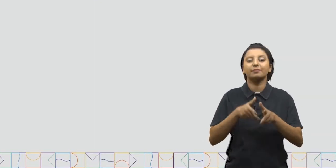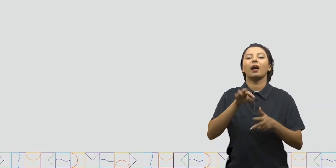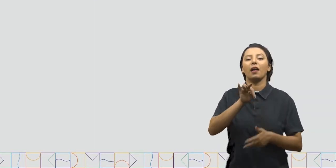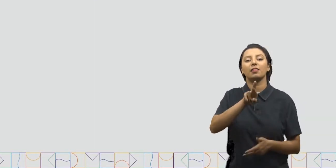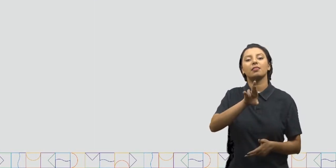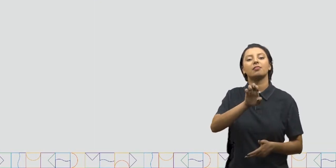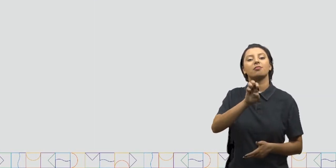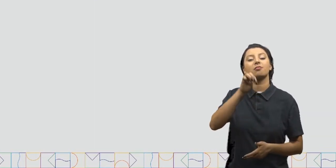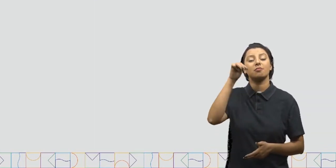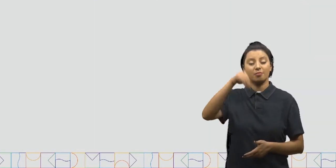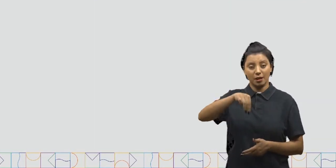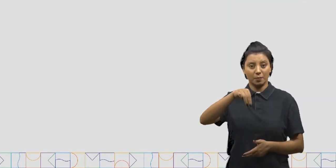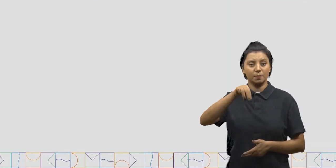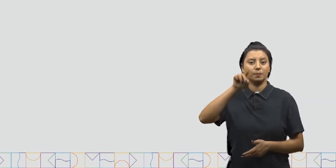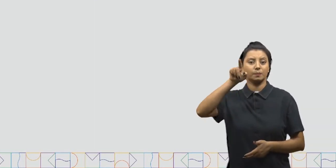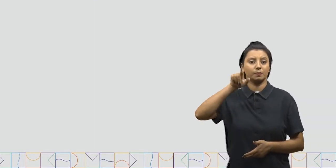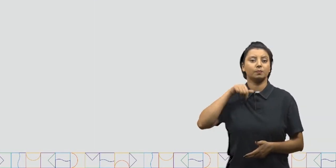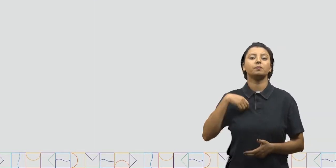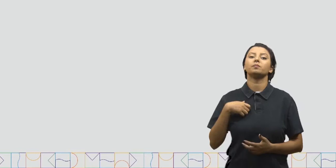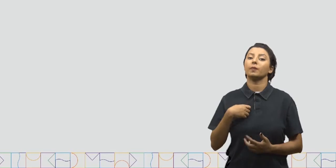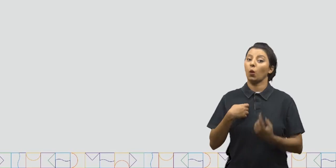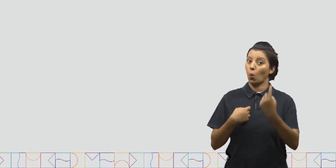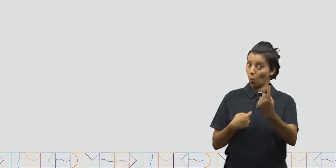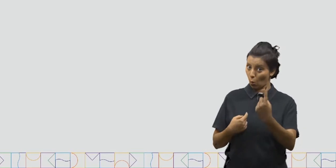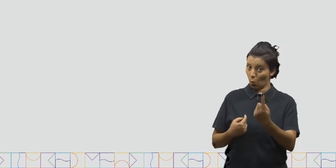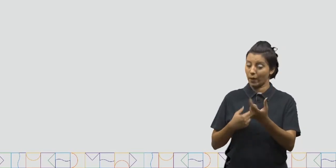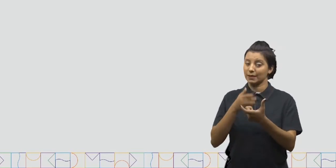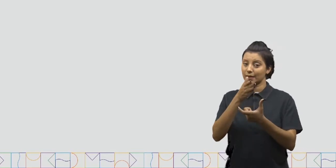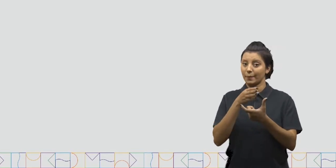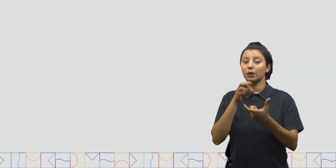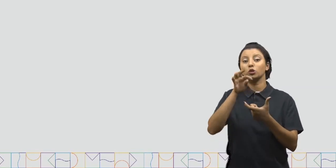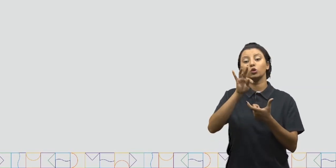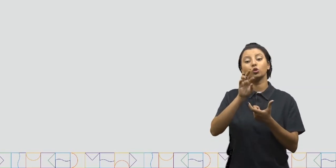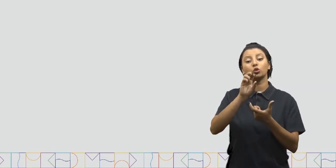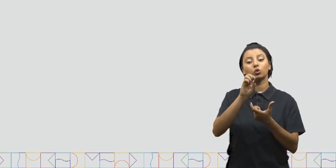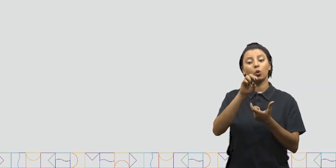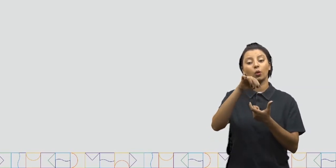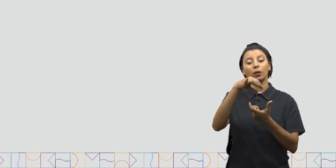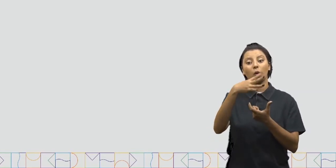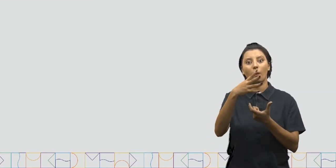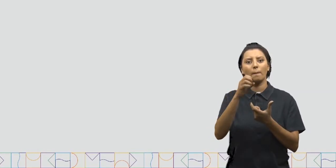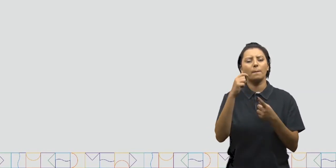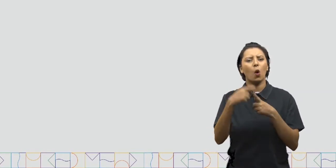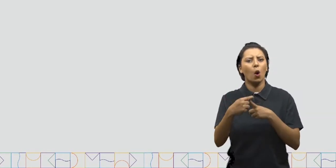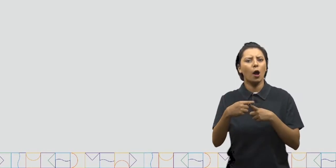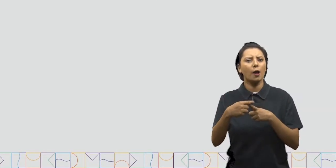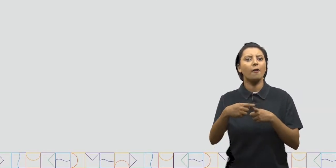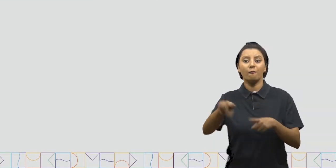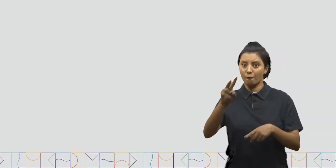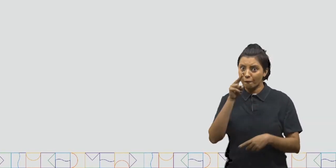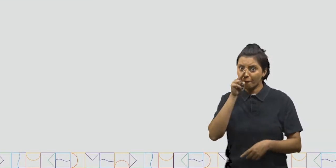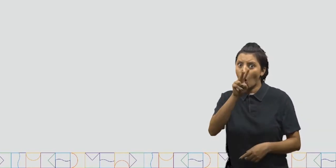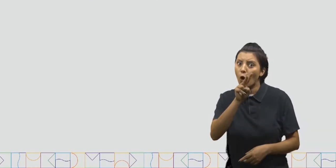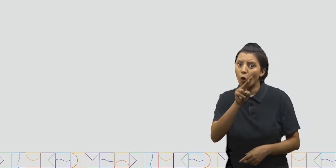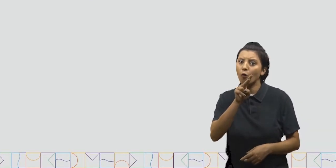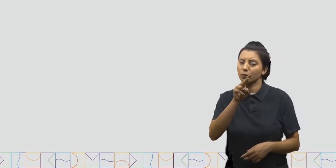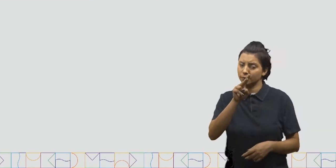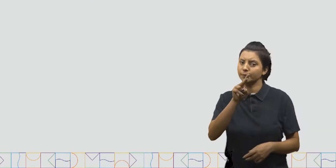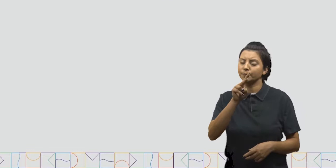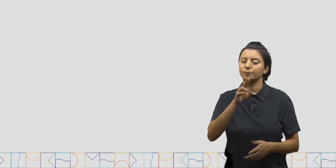trem possui a classificação de monossílabo tônico, pois ela tem o som forte em sua única